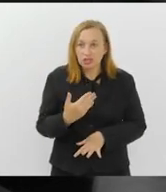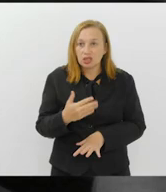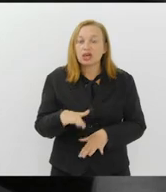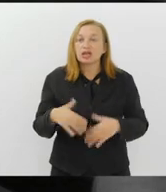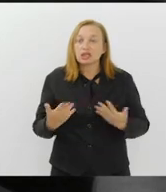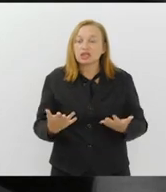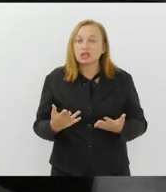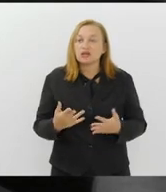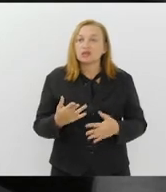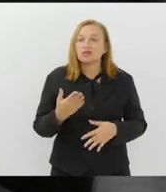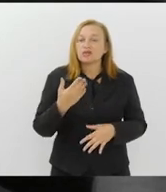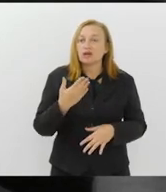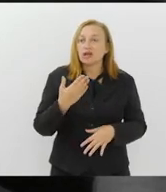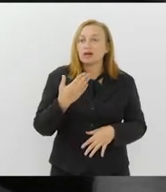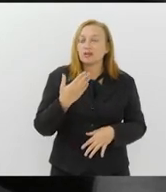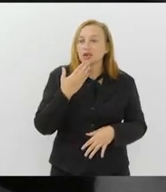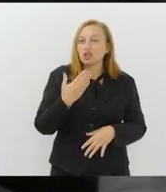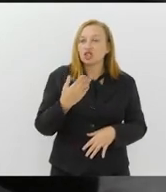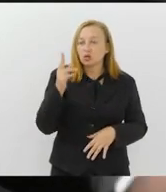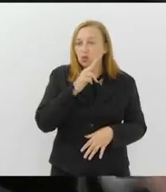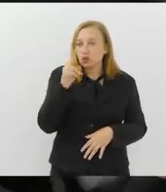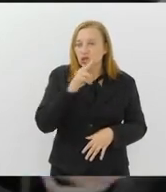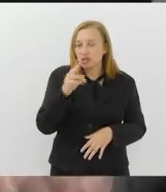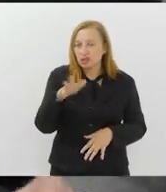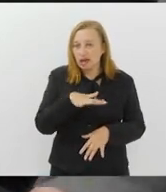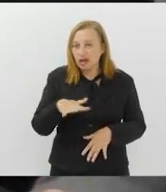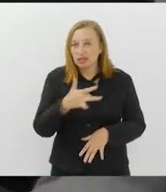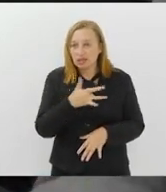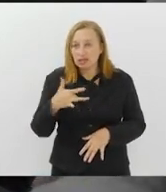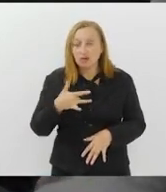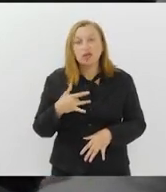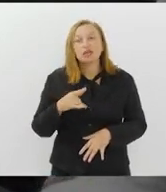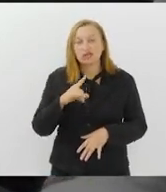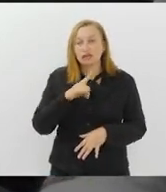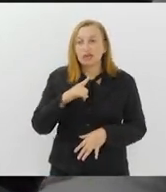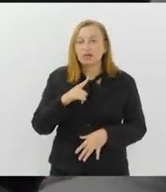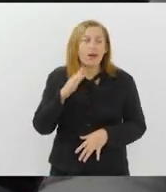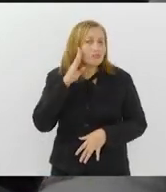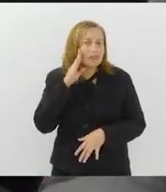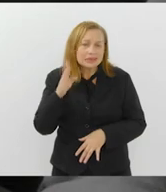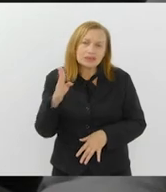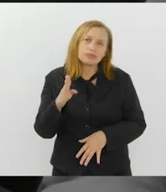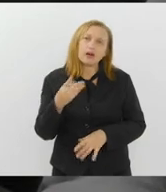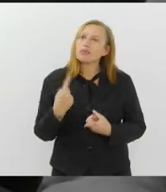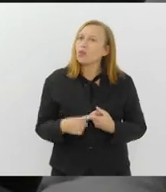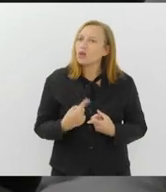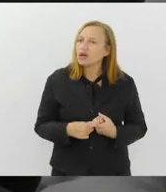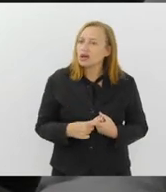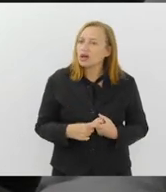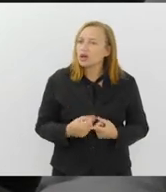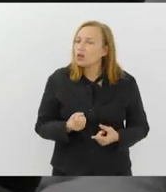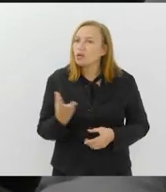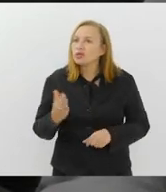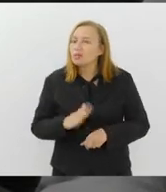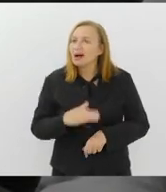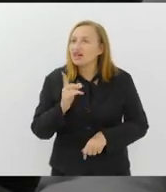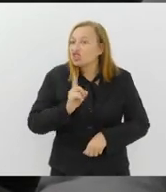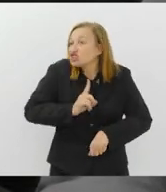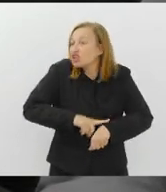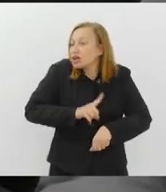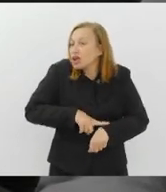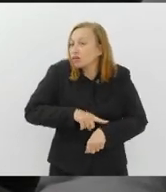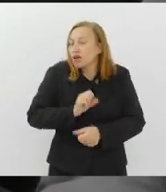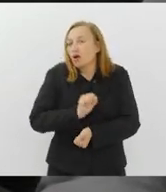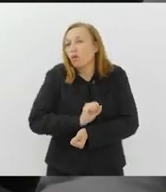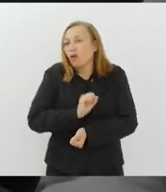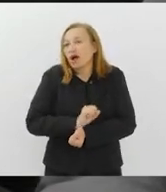de urgência nas ações de saúde, que são essas todas que nós temos, elas são fundamentais, porque quanto mais tempo a gente espera para o início